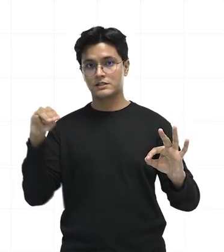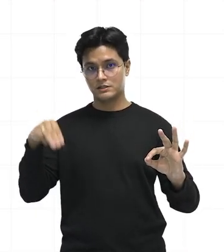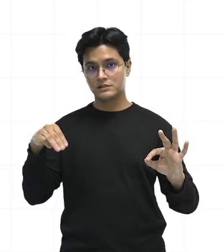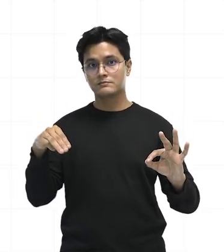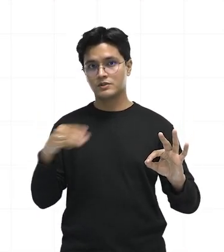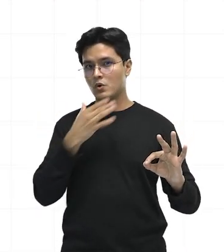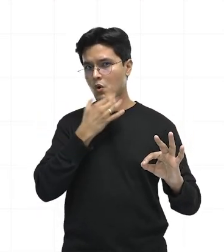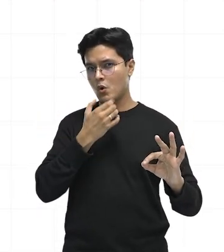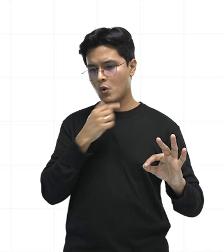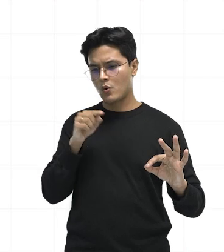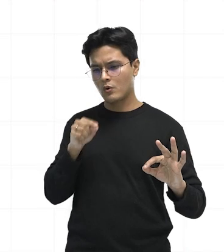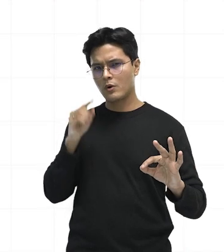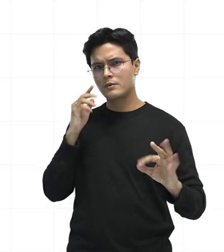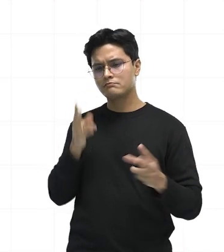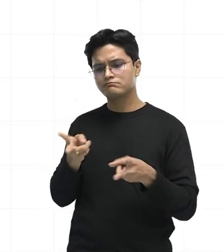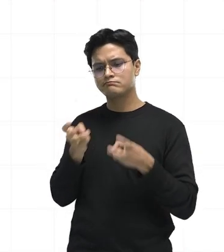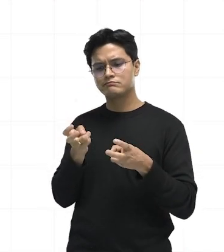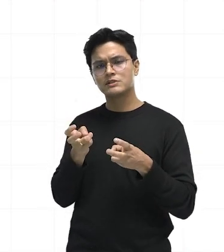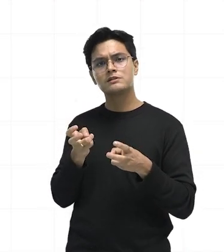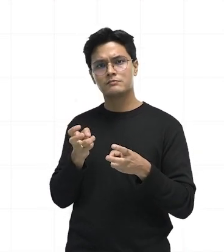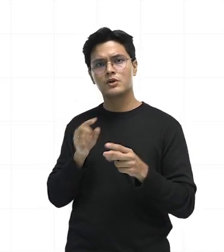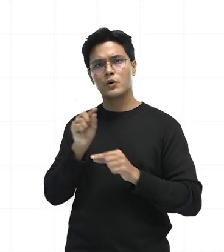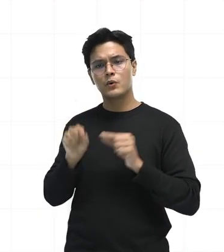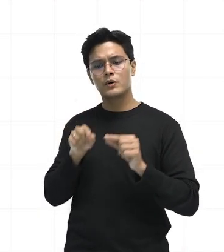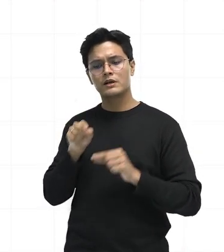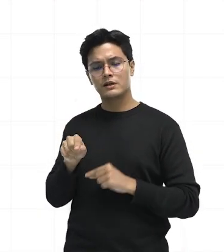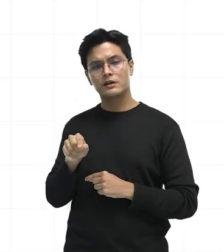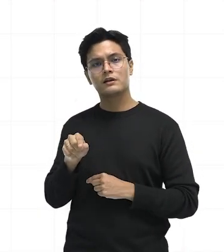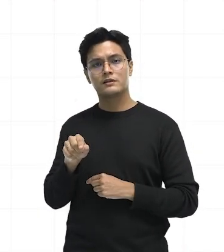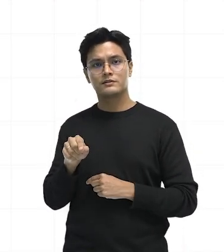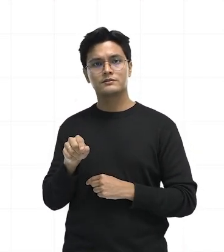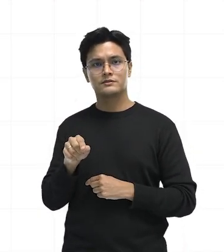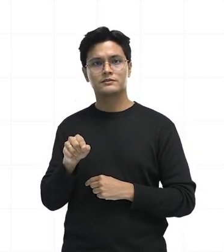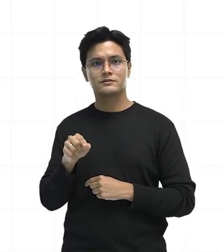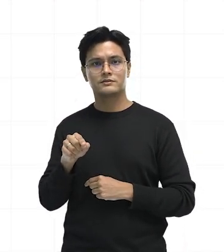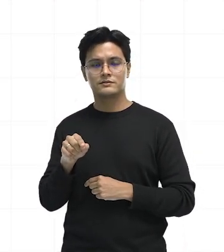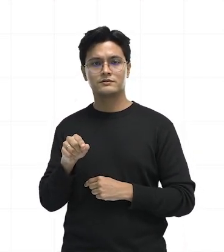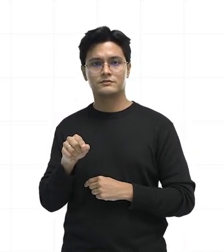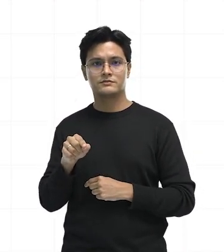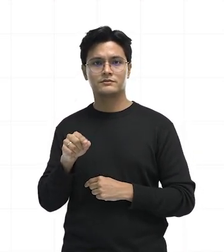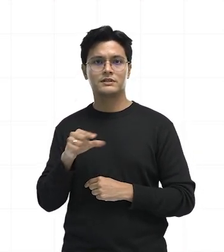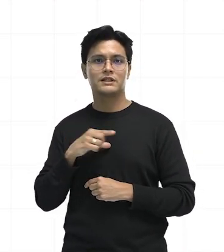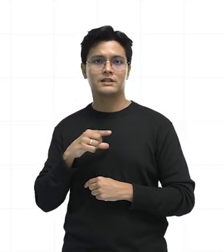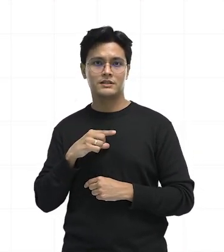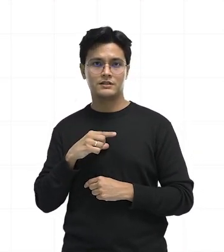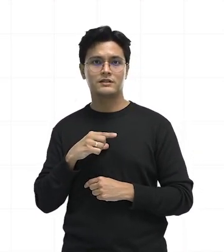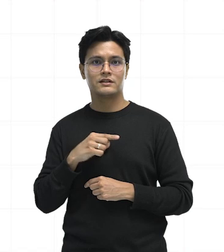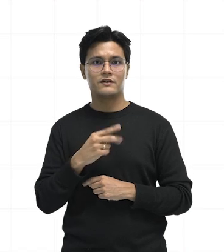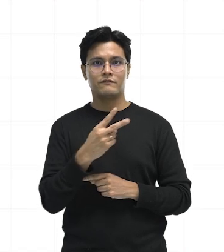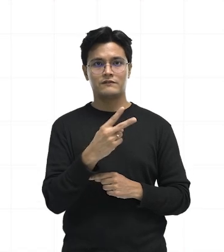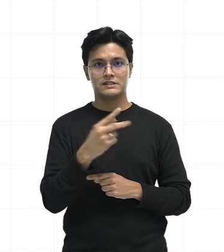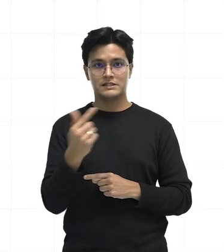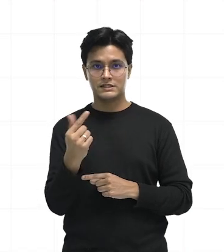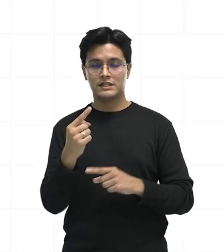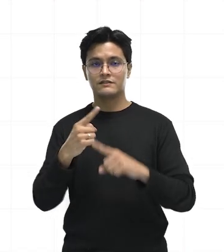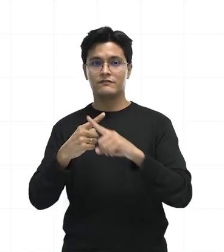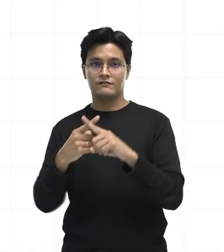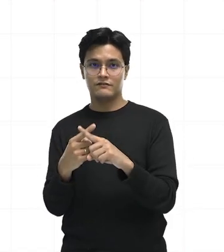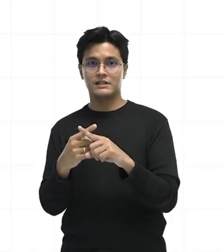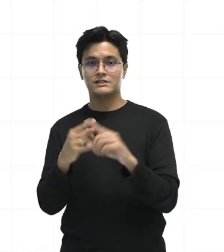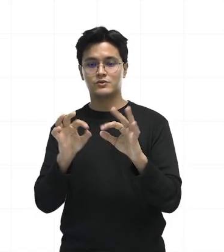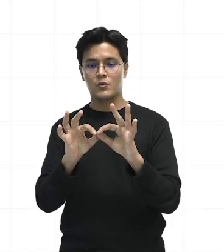Henrique observou que ela cabia 27 vezes no comprimento da